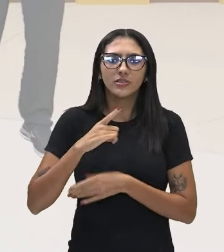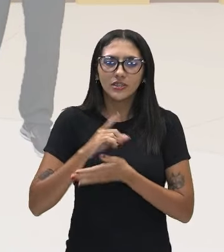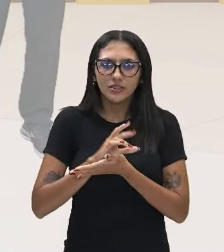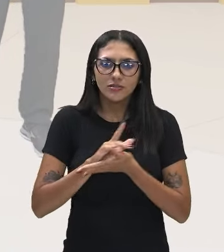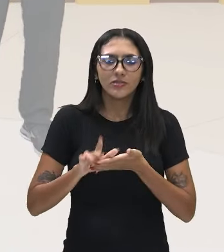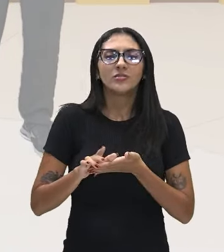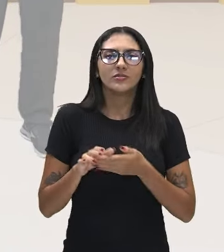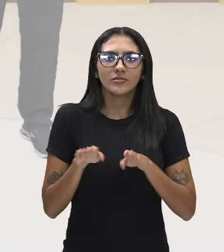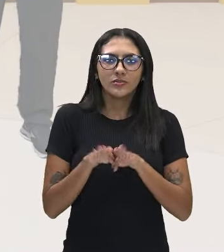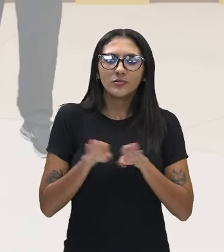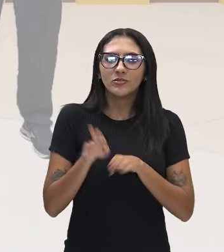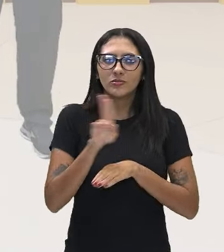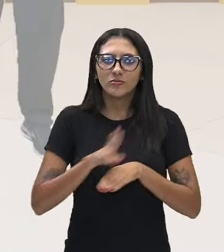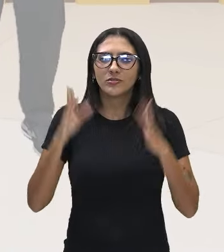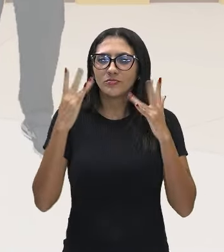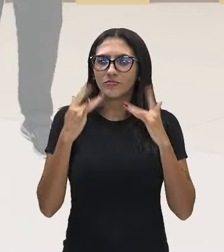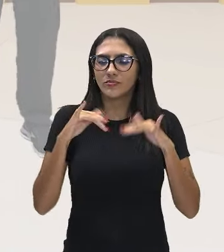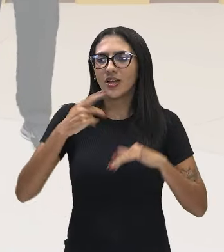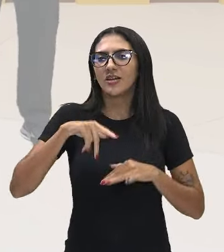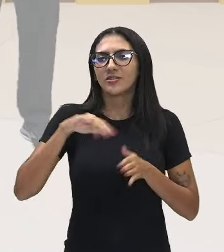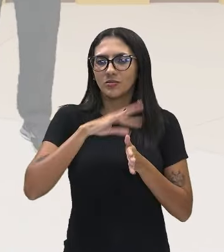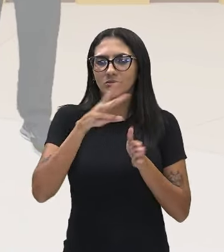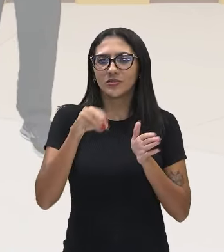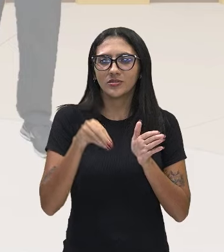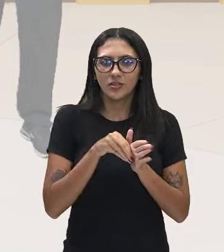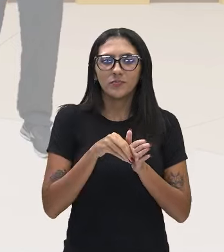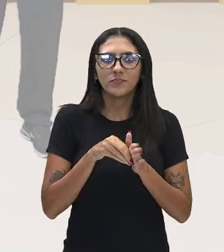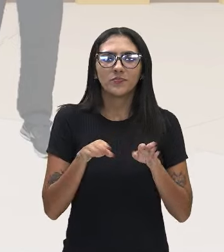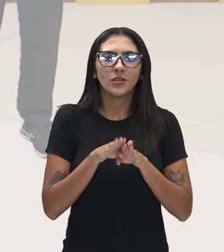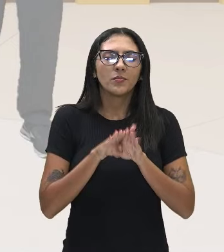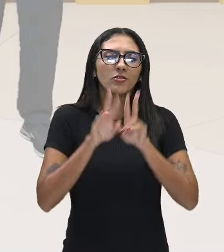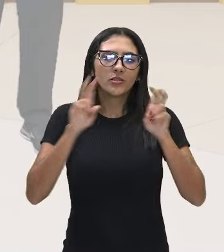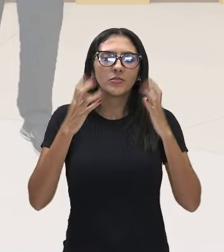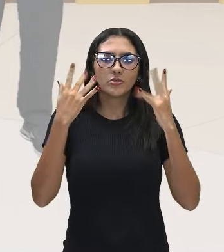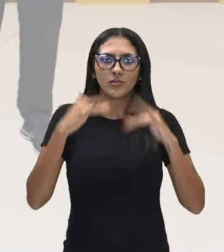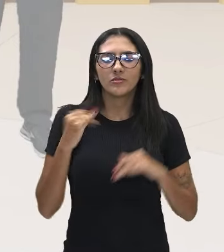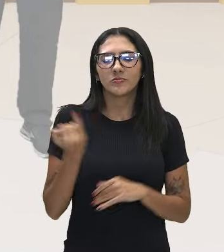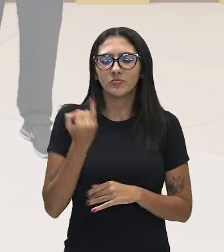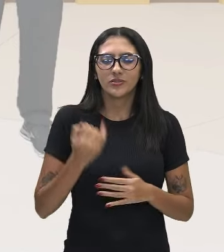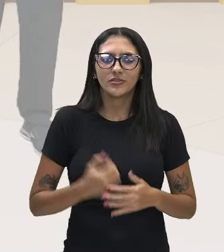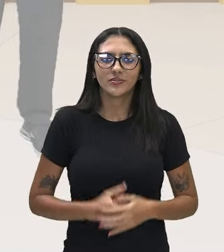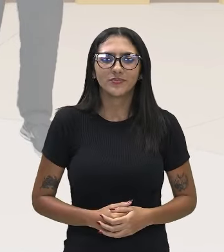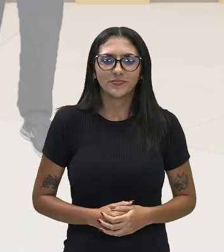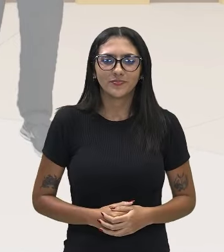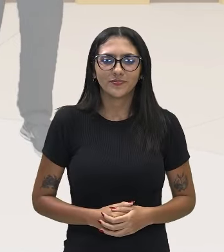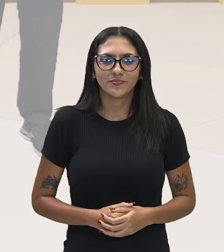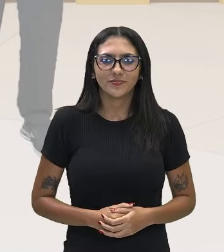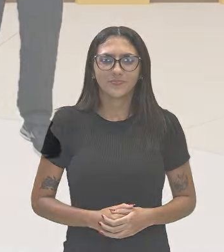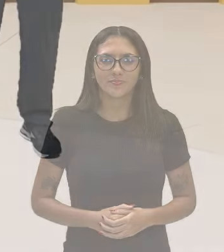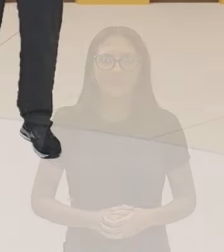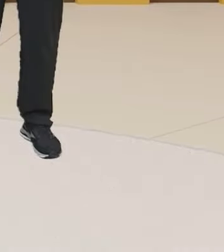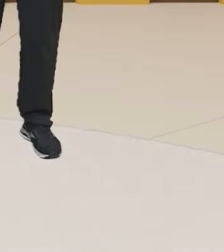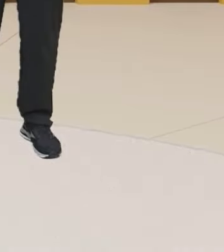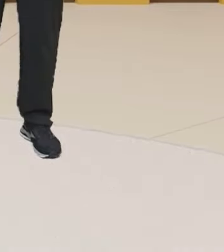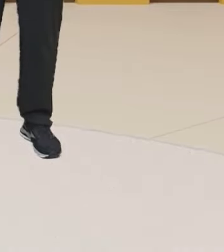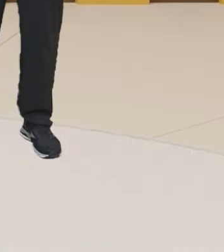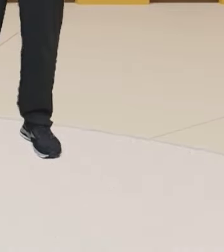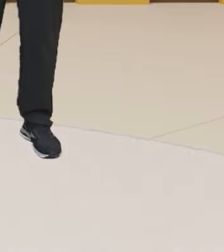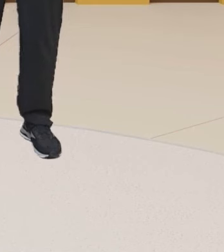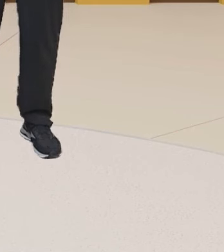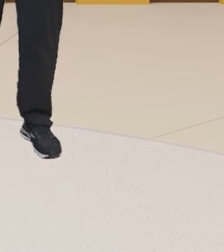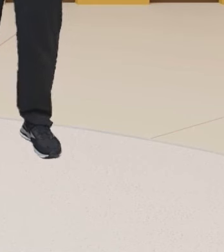tem muito rico aqui no nosso estado, né, Marcos? A questão da natureza é muito forte aqui, né? E você vê, a gente